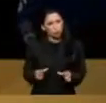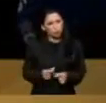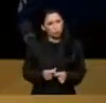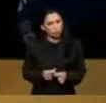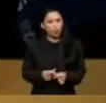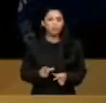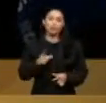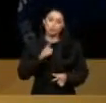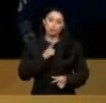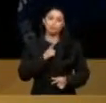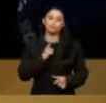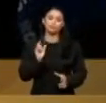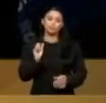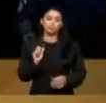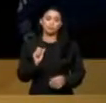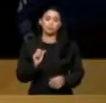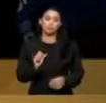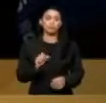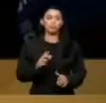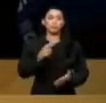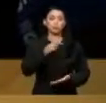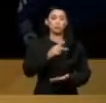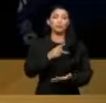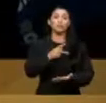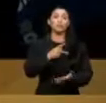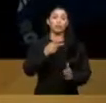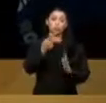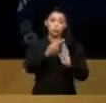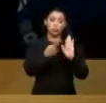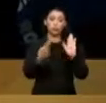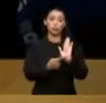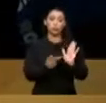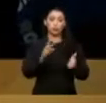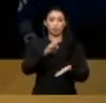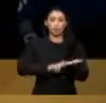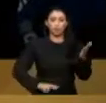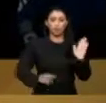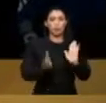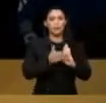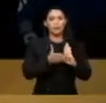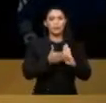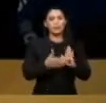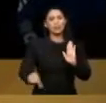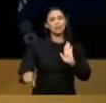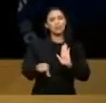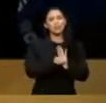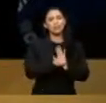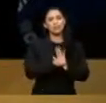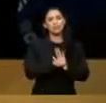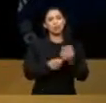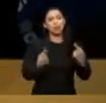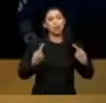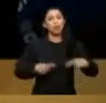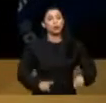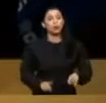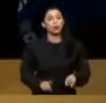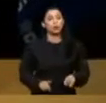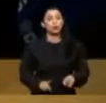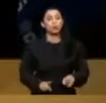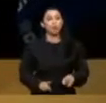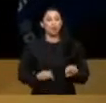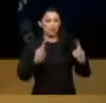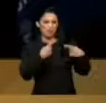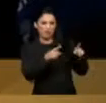no artigo 3º do anteprojeto do relator constava a proposta de criminalização de conduta de degradar, por